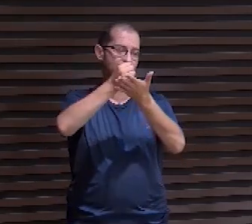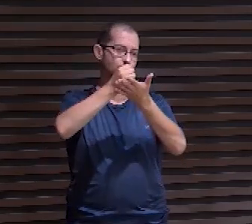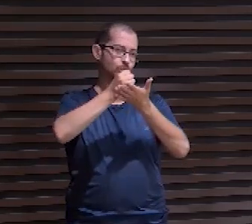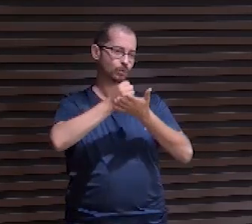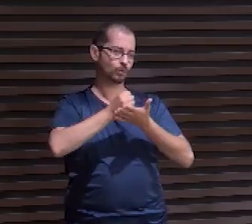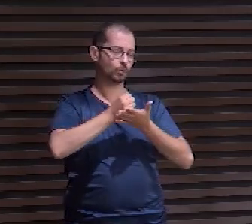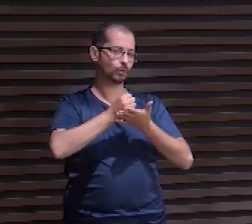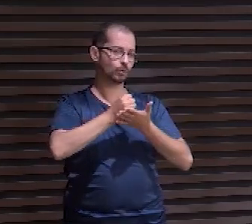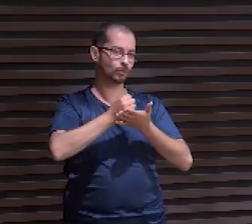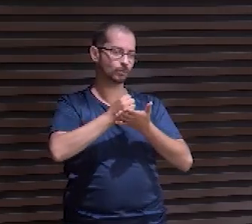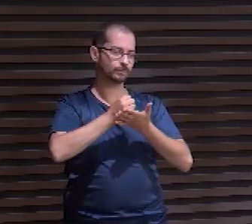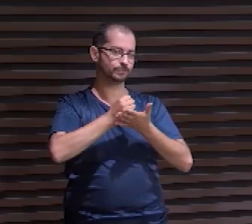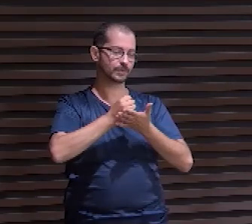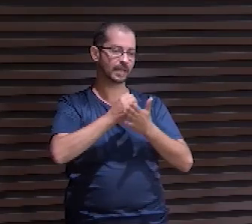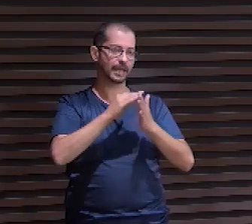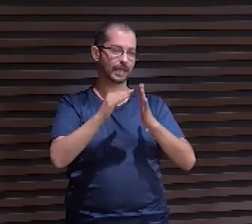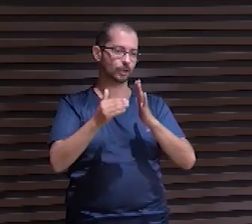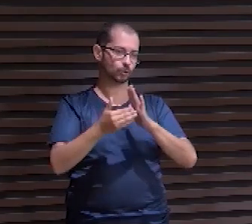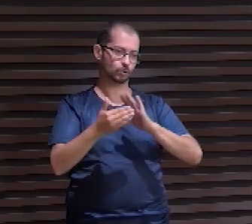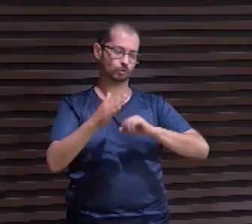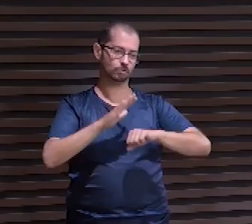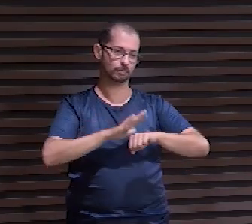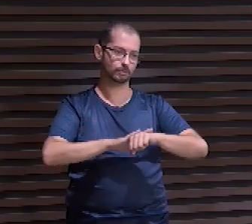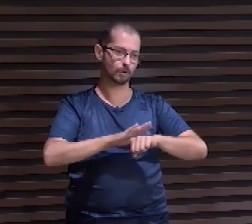ocasião oportuna.